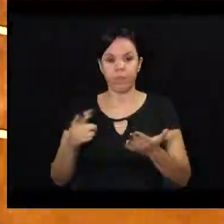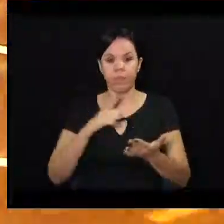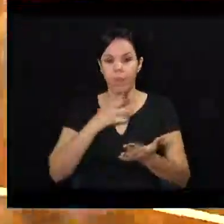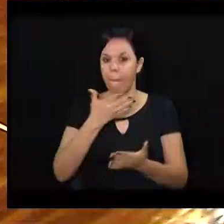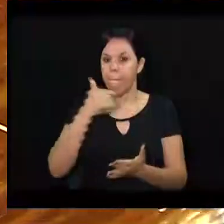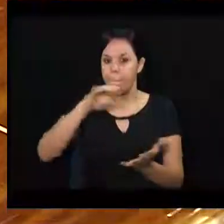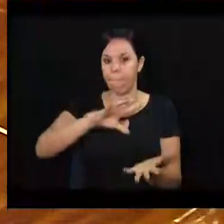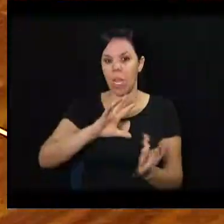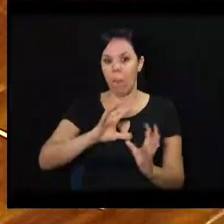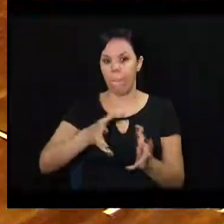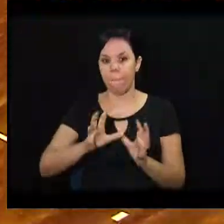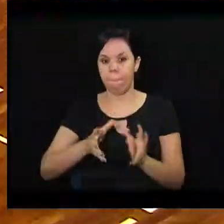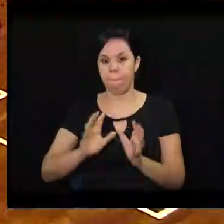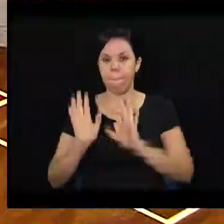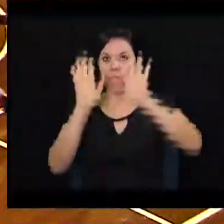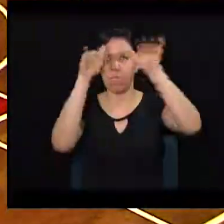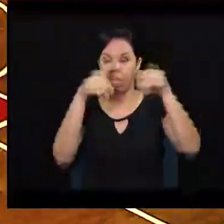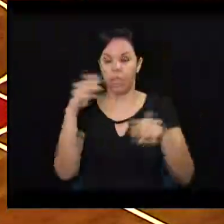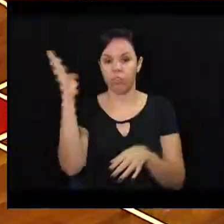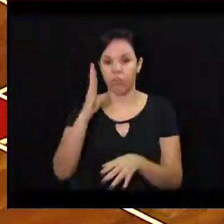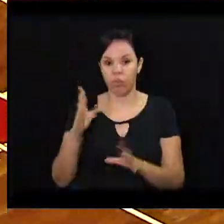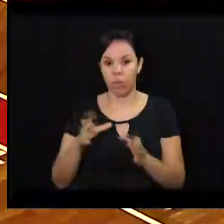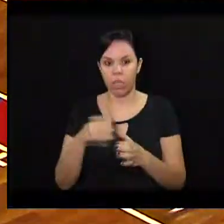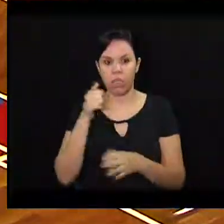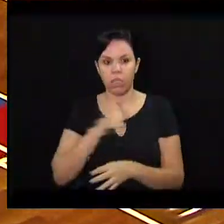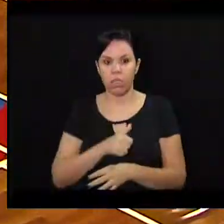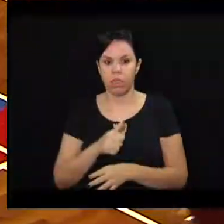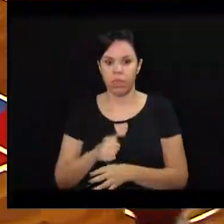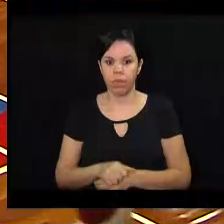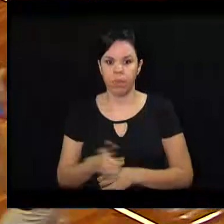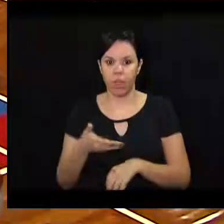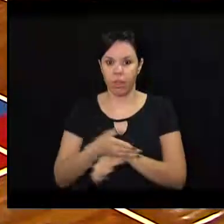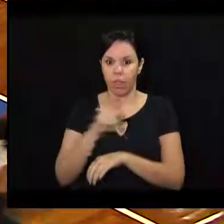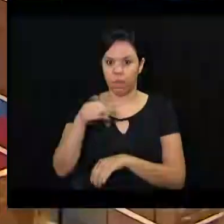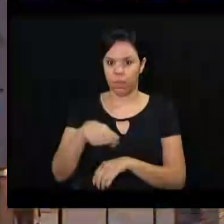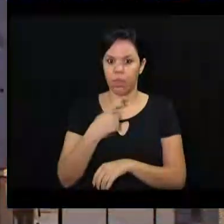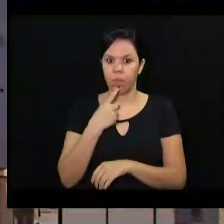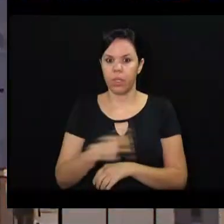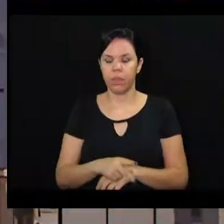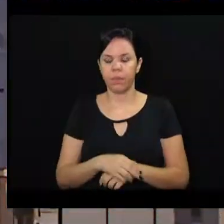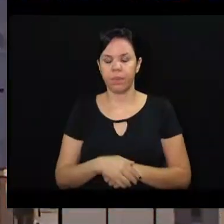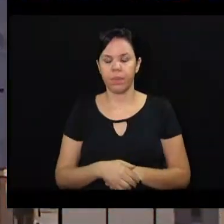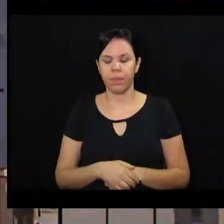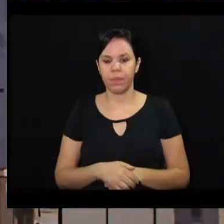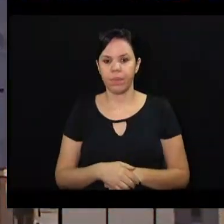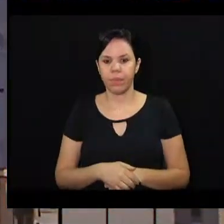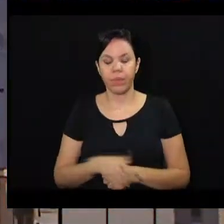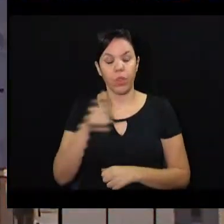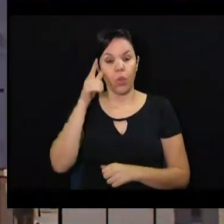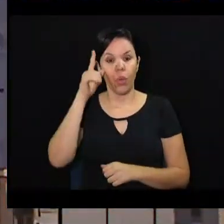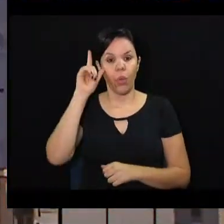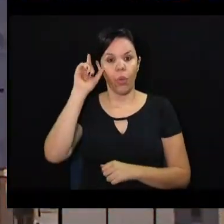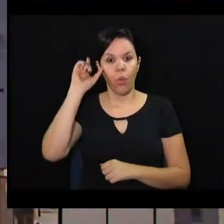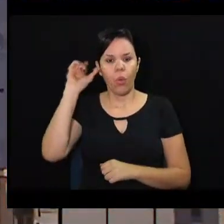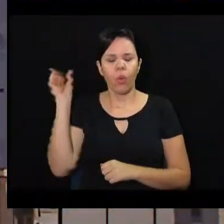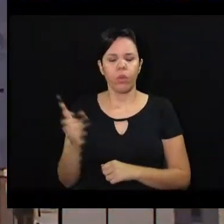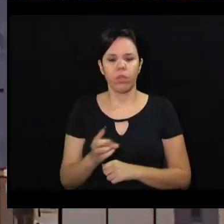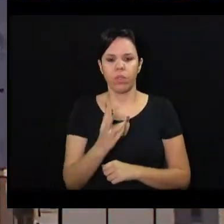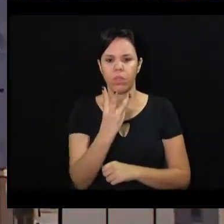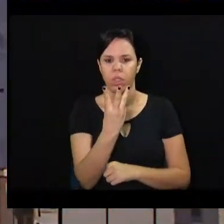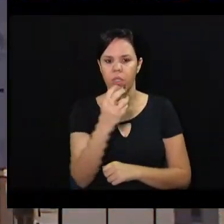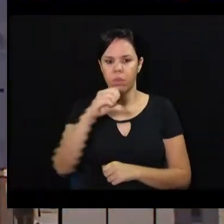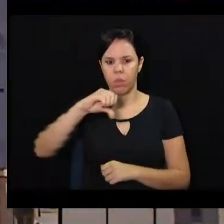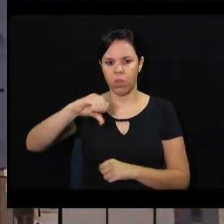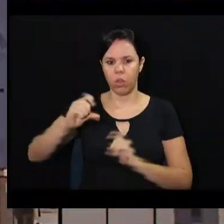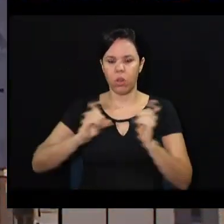melhor basquete feminino do Brasil a entrar em quadra e aqui em Campinas. Ontem, durante a 39ª